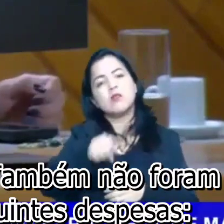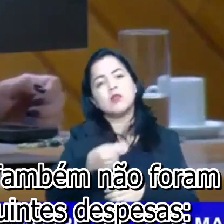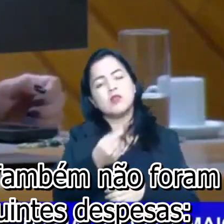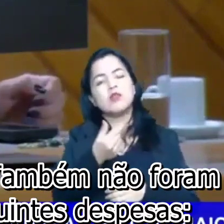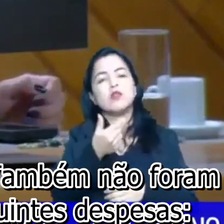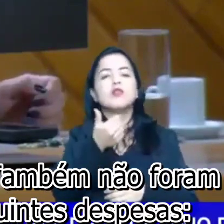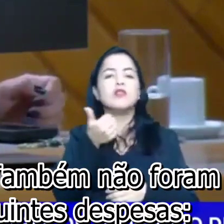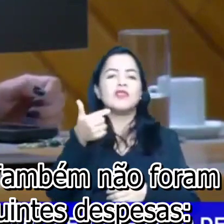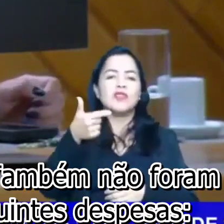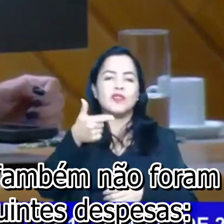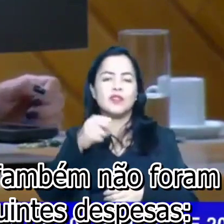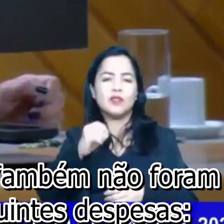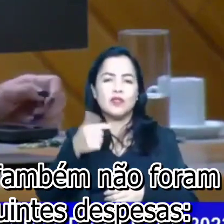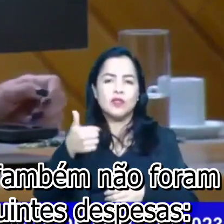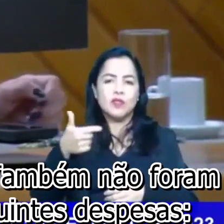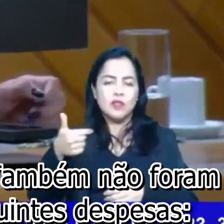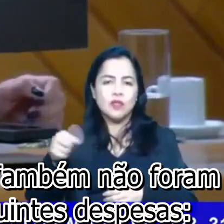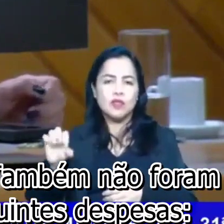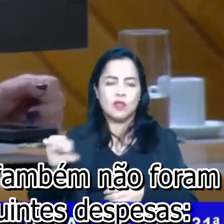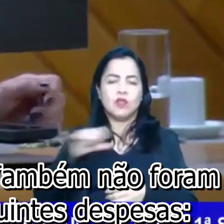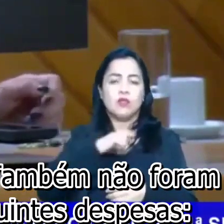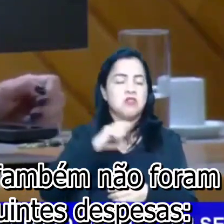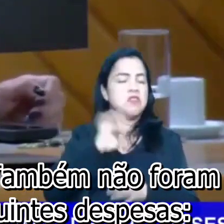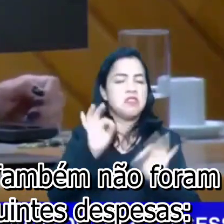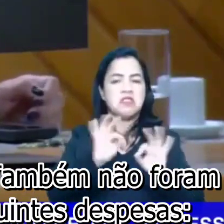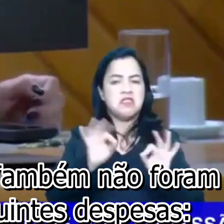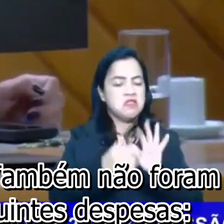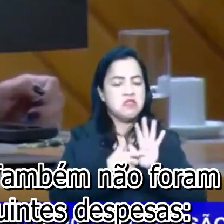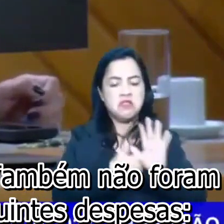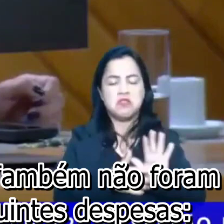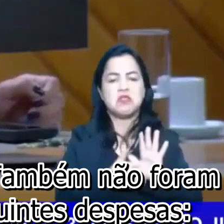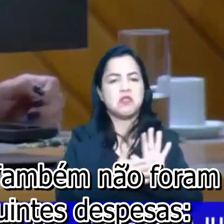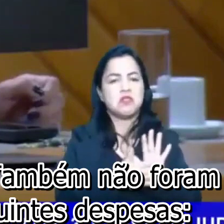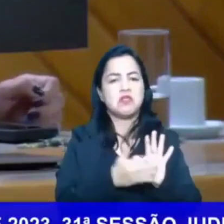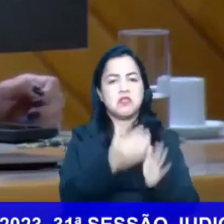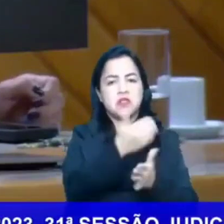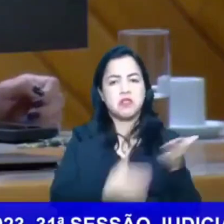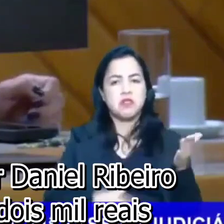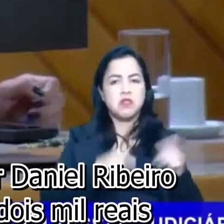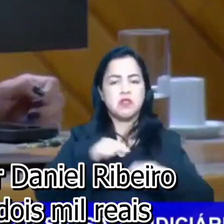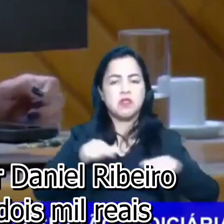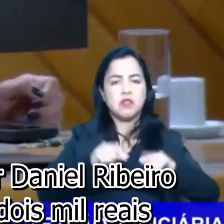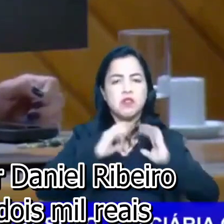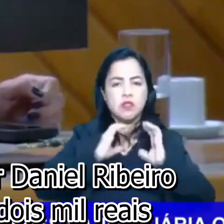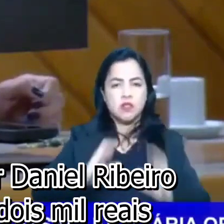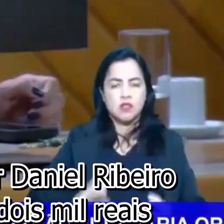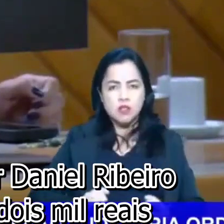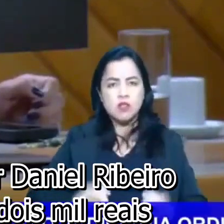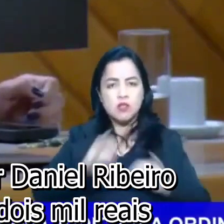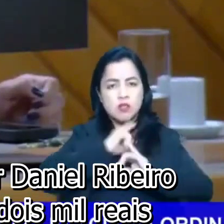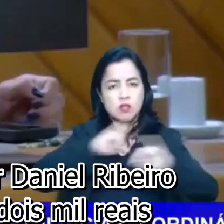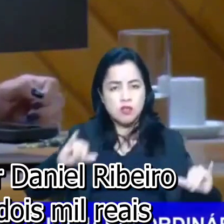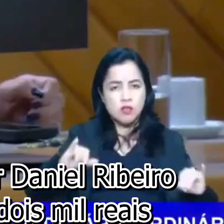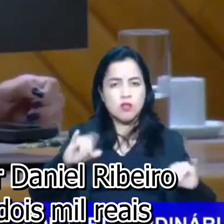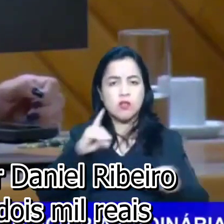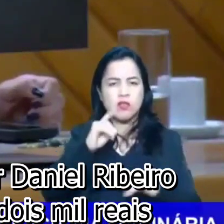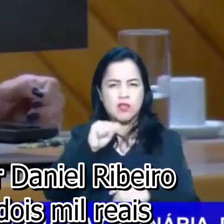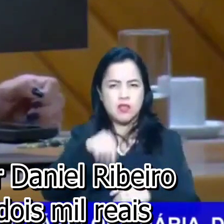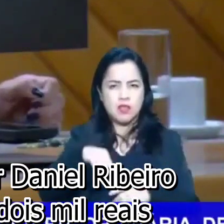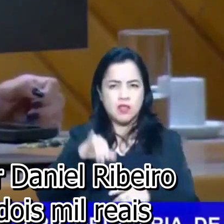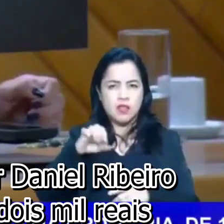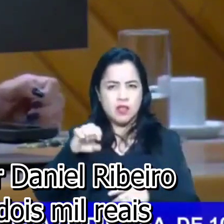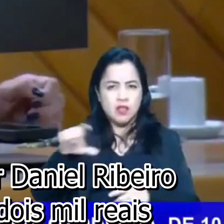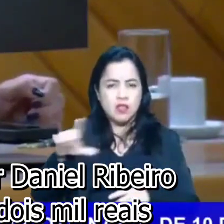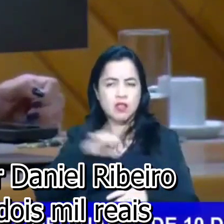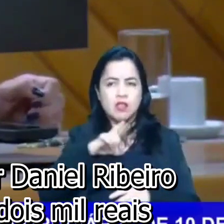2019. Também não foram apresentados os documentos fiscais referentes às seguintes despesas: serviço de coordenação de campanha, prestado por Daniel Ribeiro